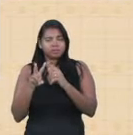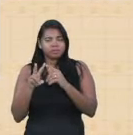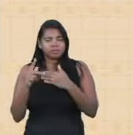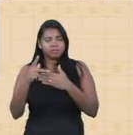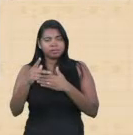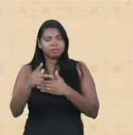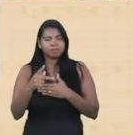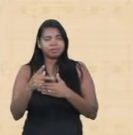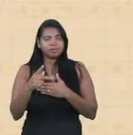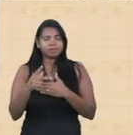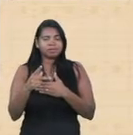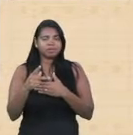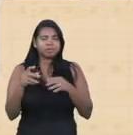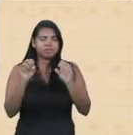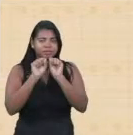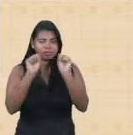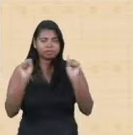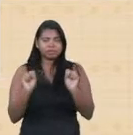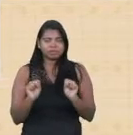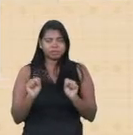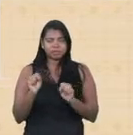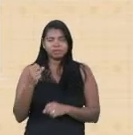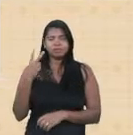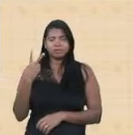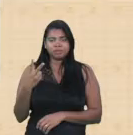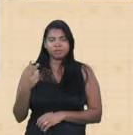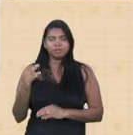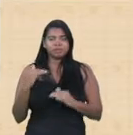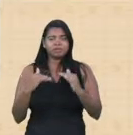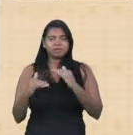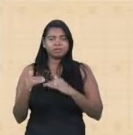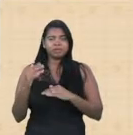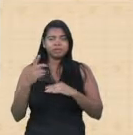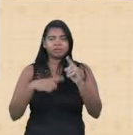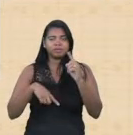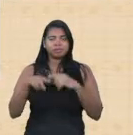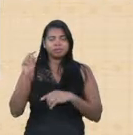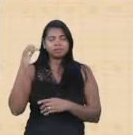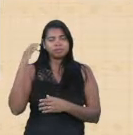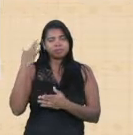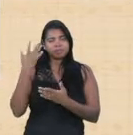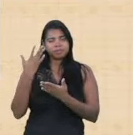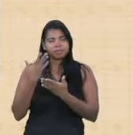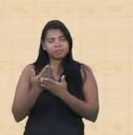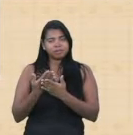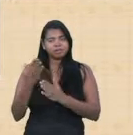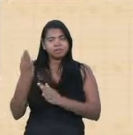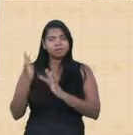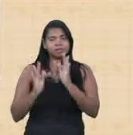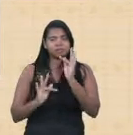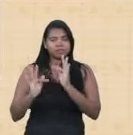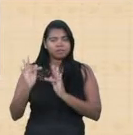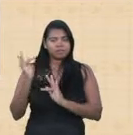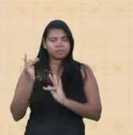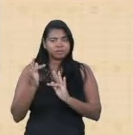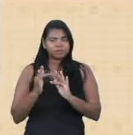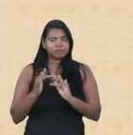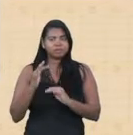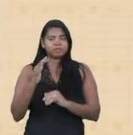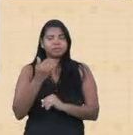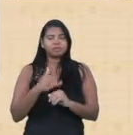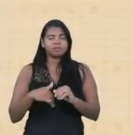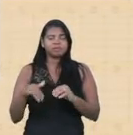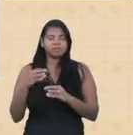frente. Quando nós associamos esses dois movimentos, nós vamos gerar uma trajetória que a física chama de